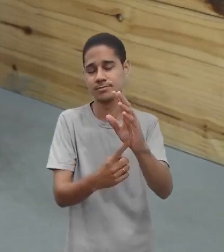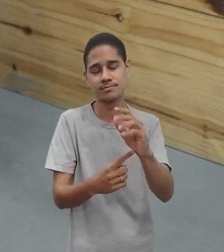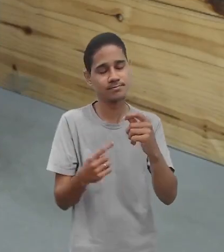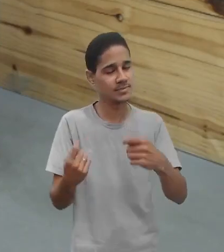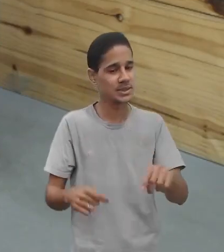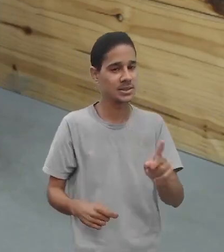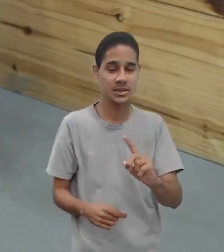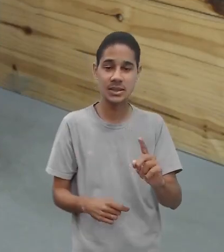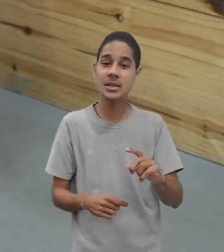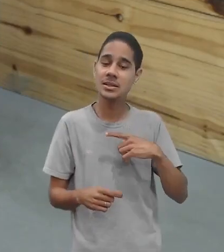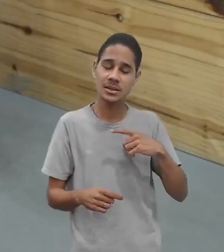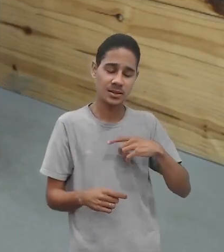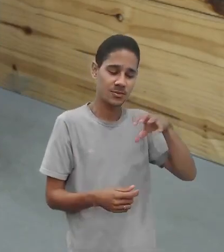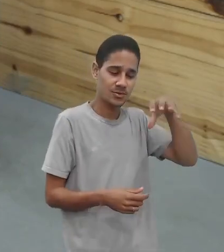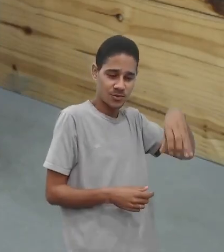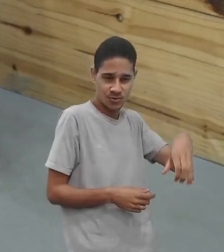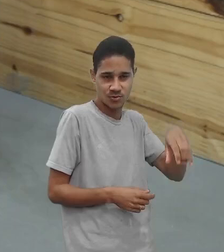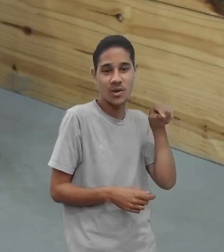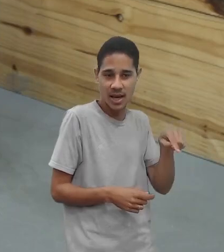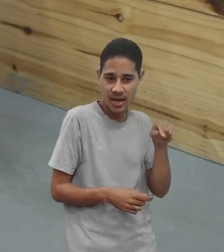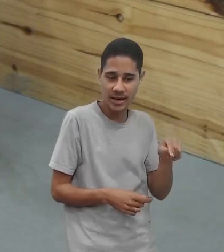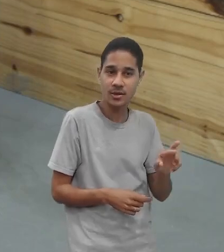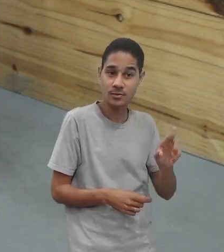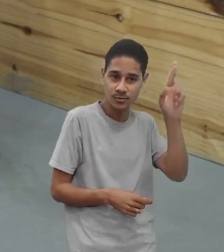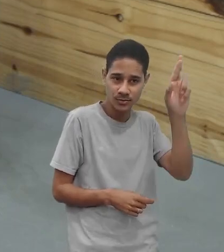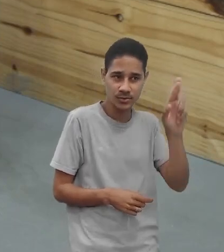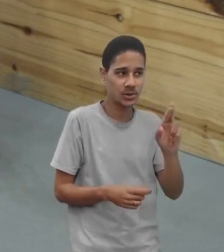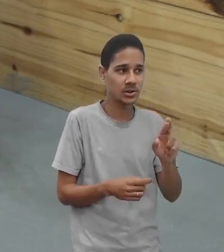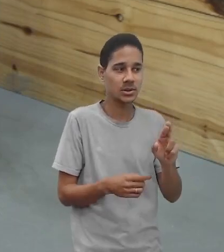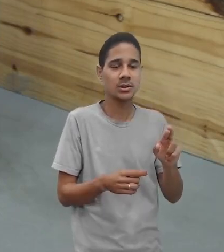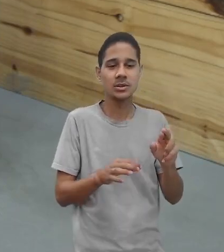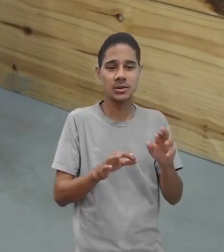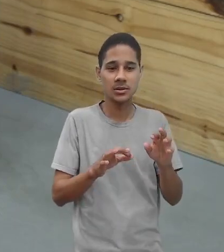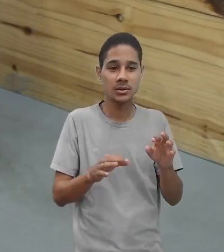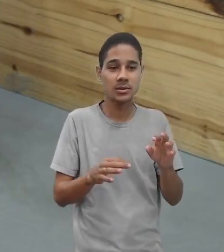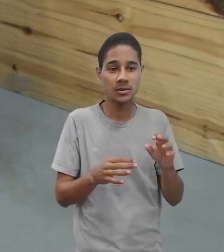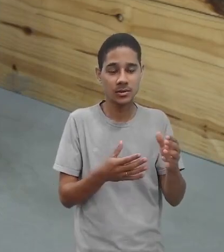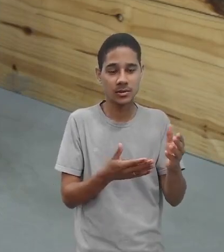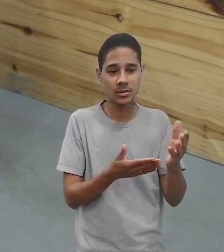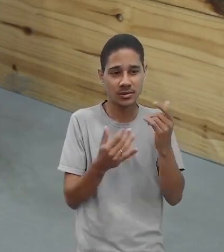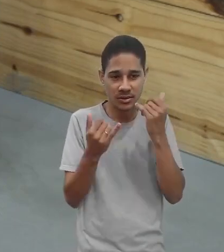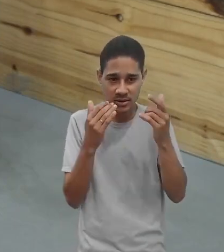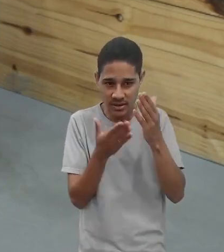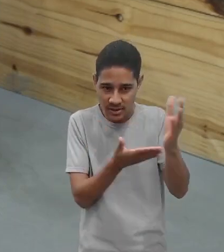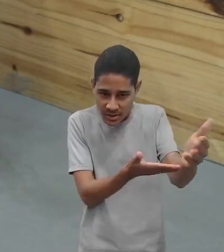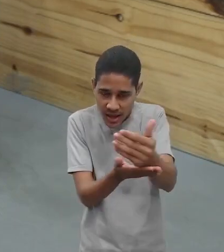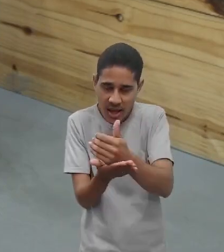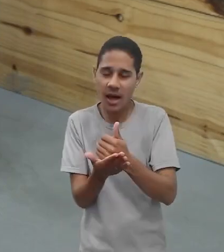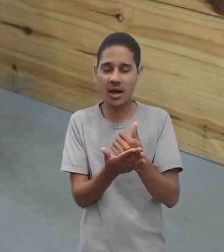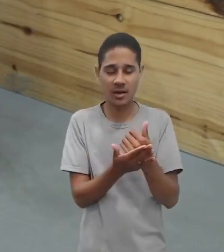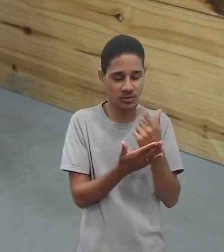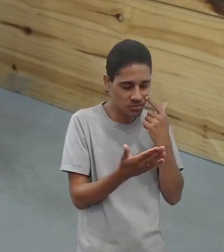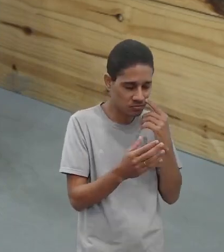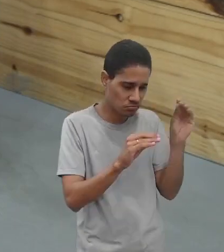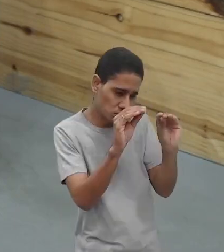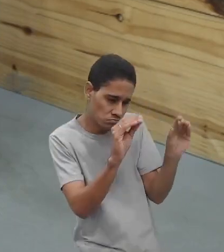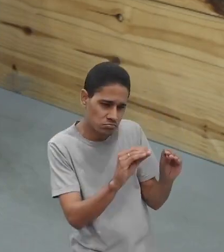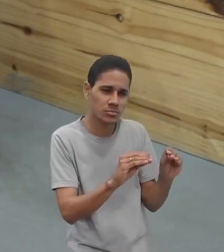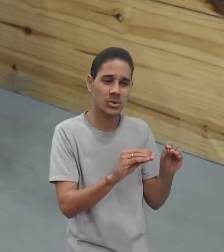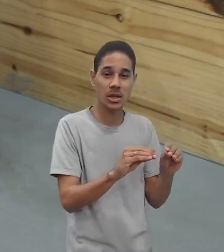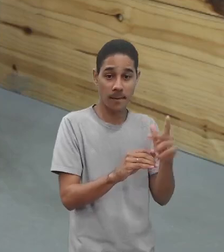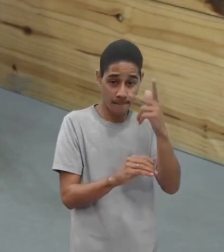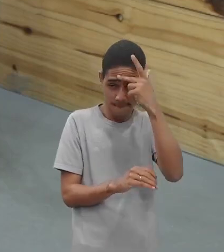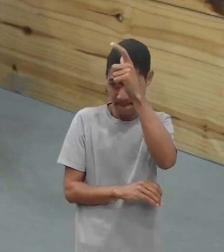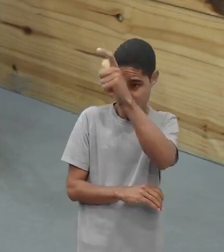lá todos esses dados são coletados, verificados e atualizados. É por isso que enquanto pessoa e profissional